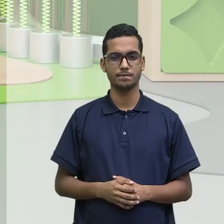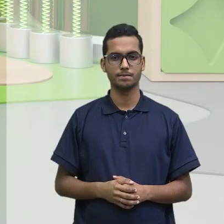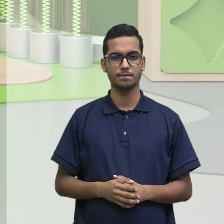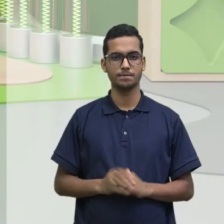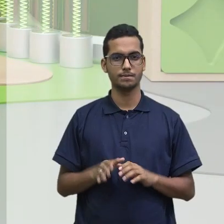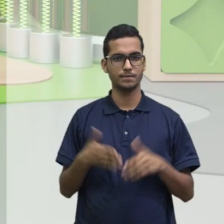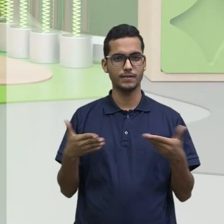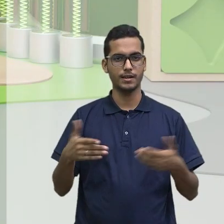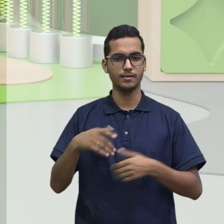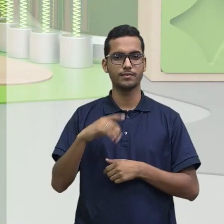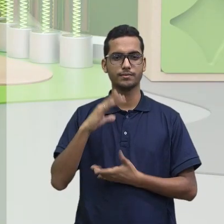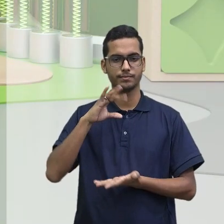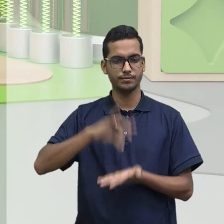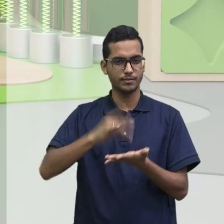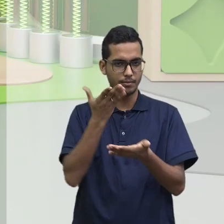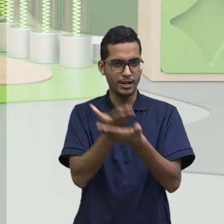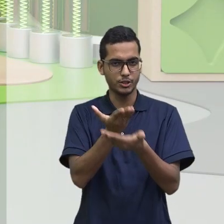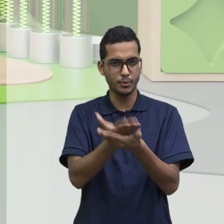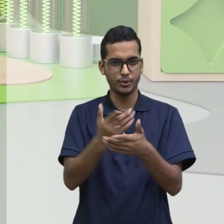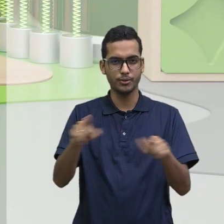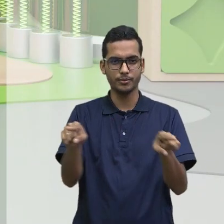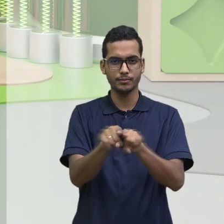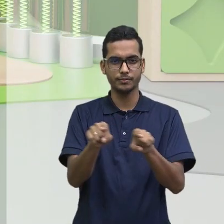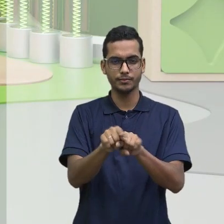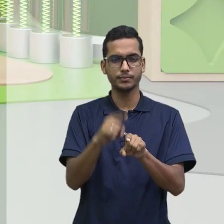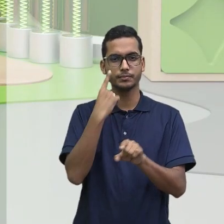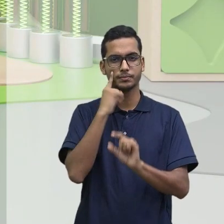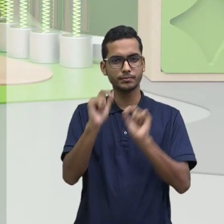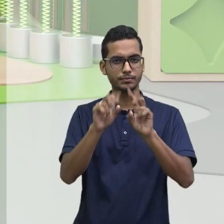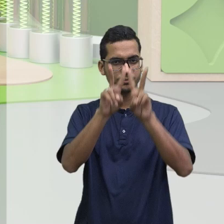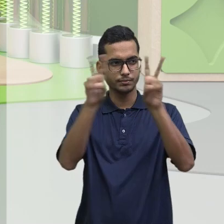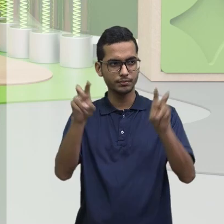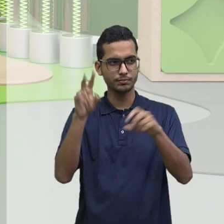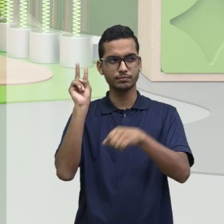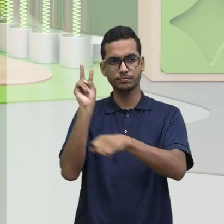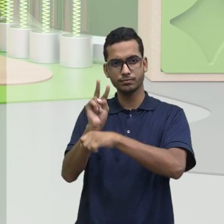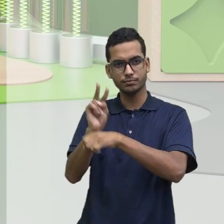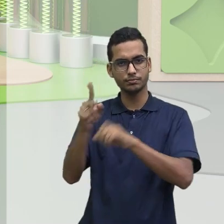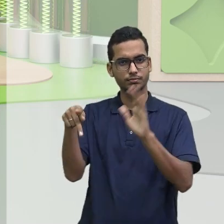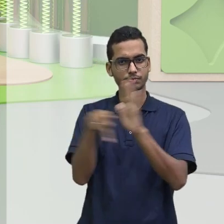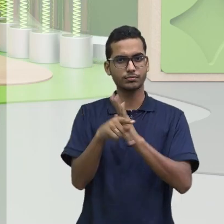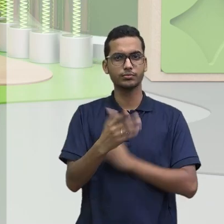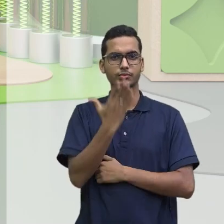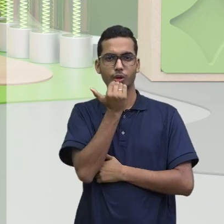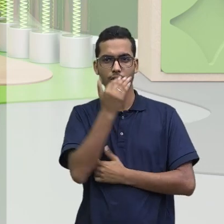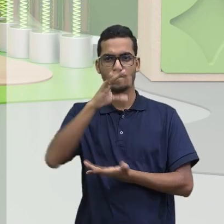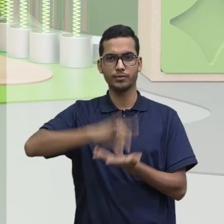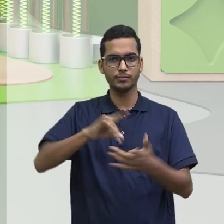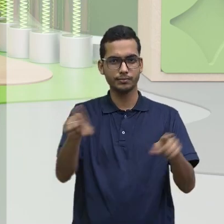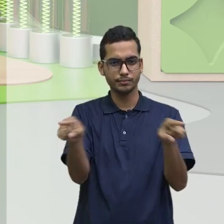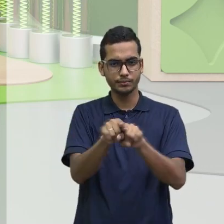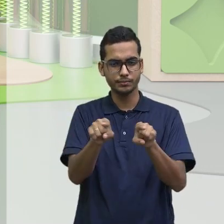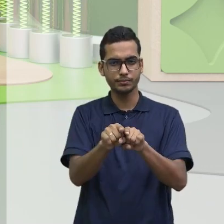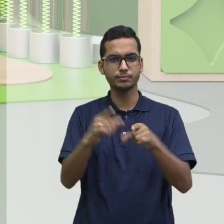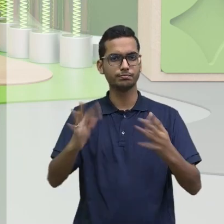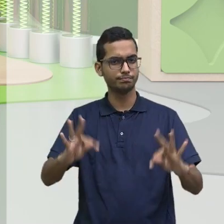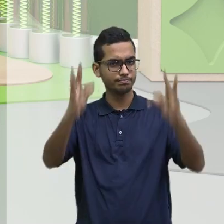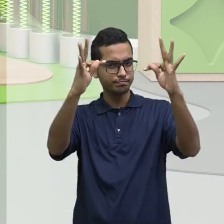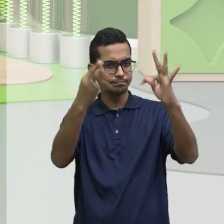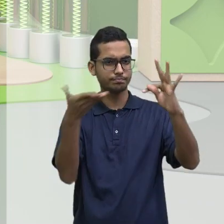Muito bem, nessa aula a gente vai falar um pouquinho aí sobre a conservação dos alimentos e como a